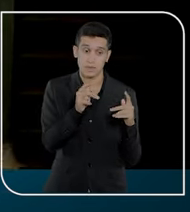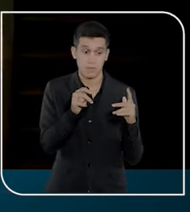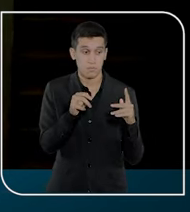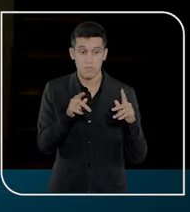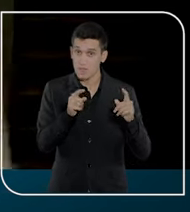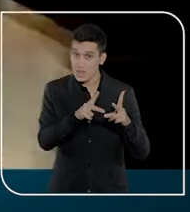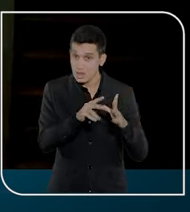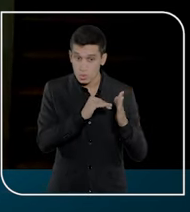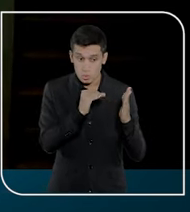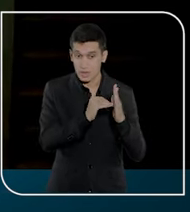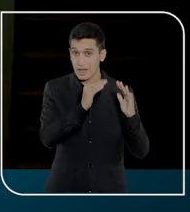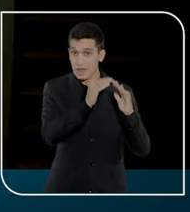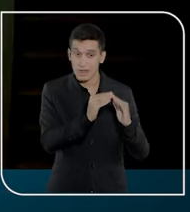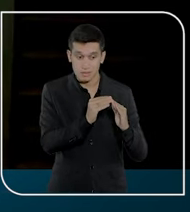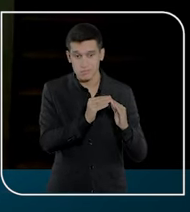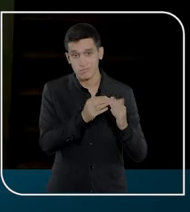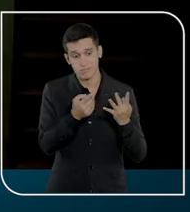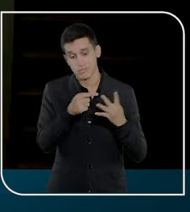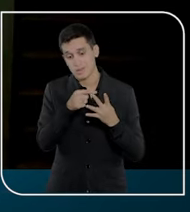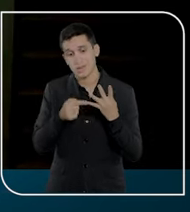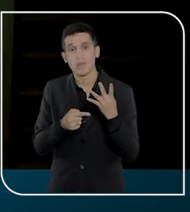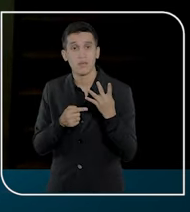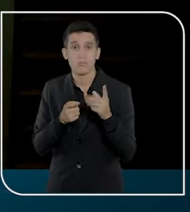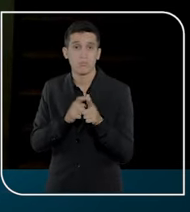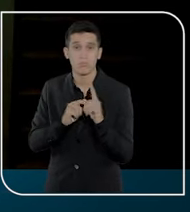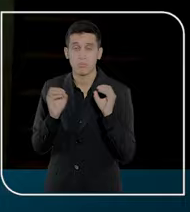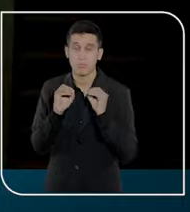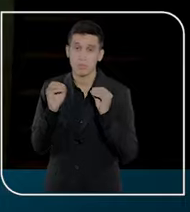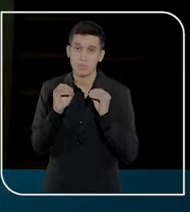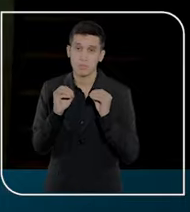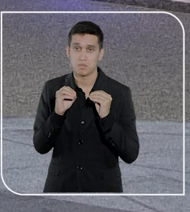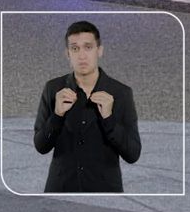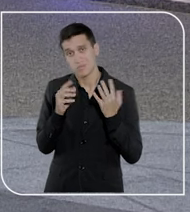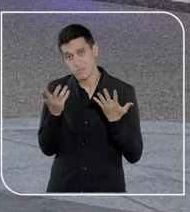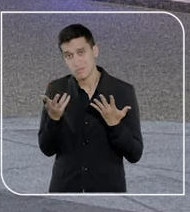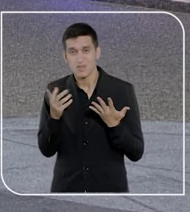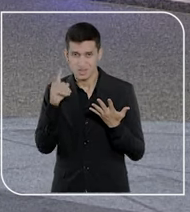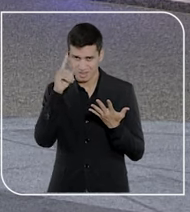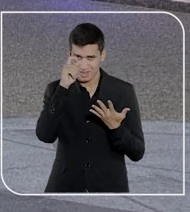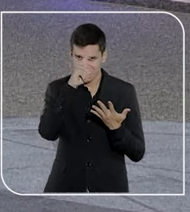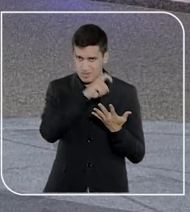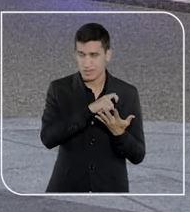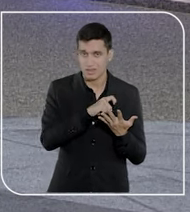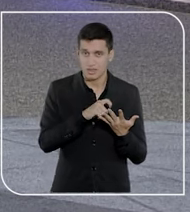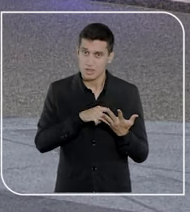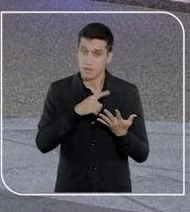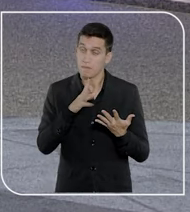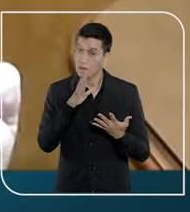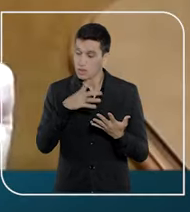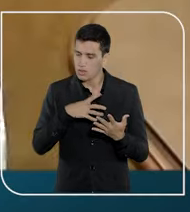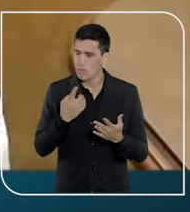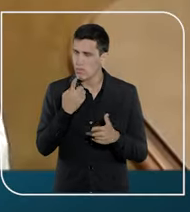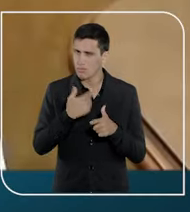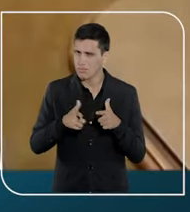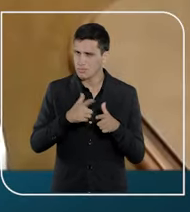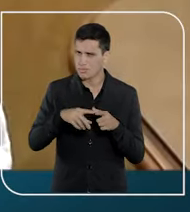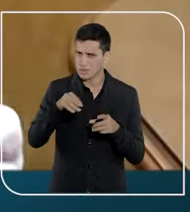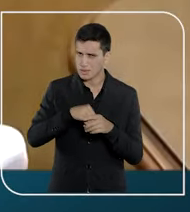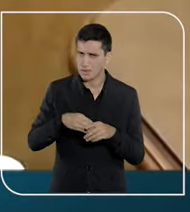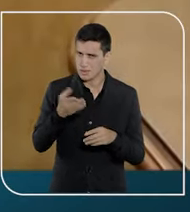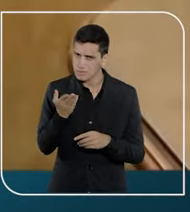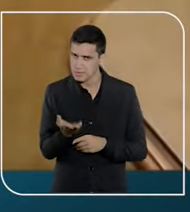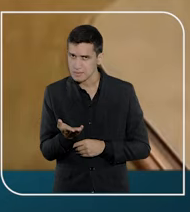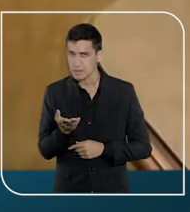preferência, é o chamado direito de preferência. Só tem um problema na adjudicação, que ela não é considerada forma